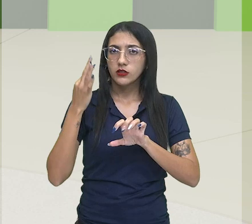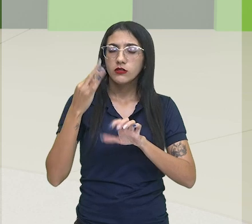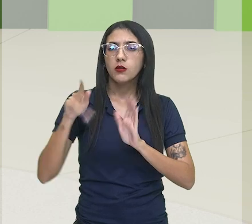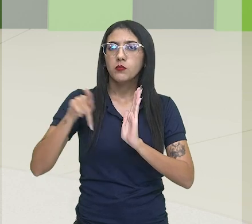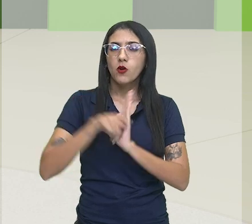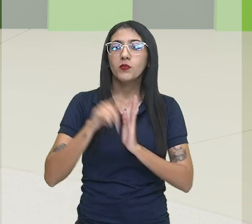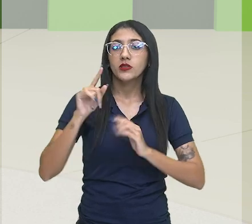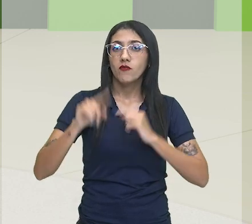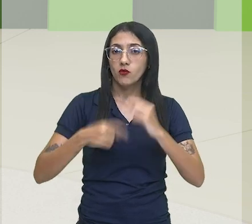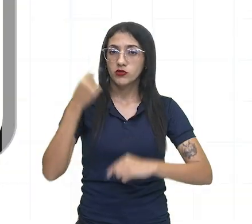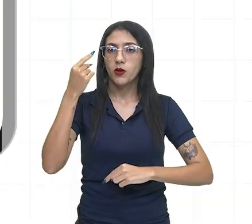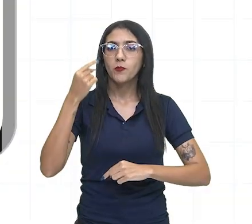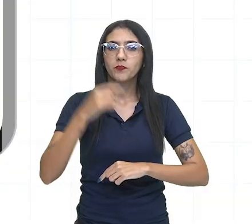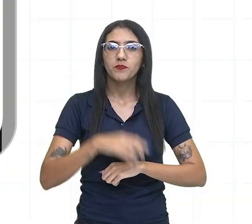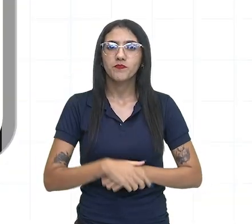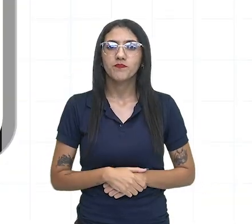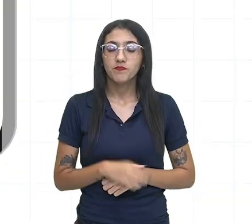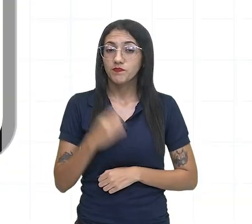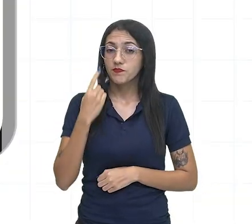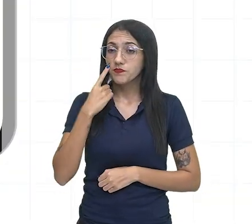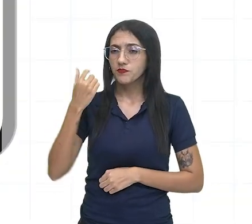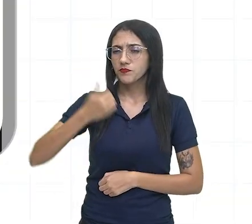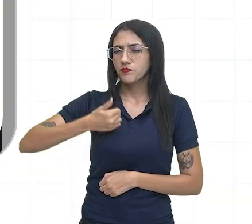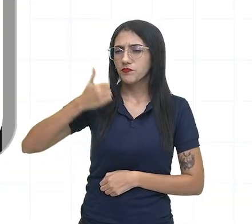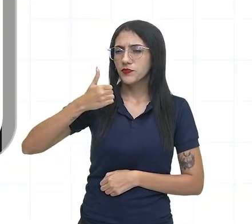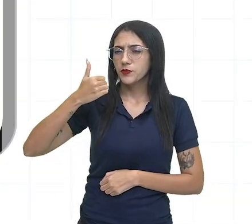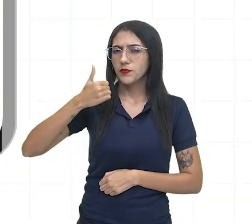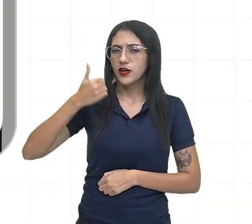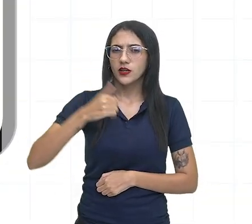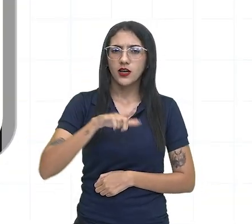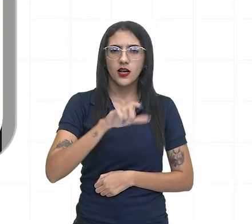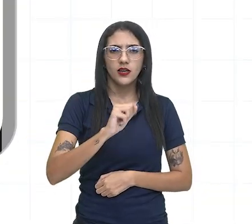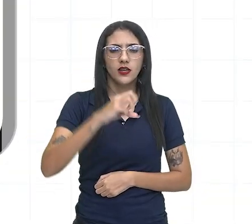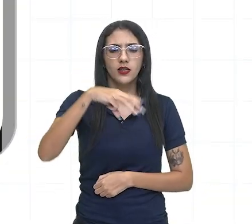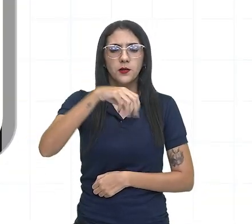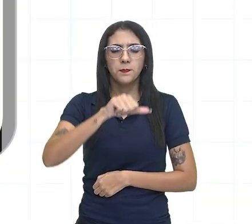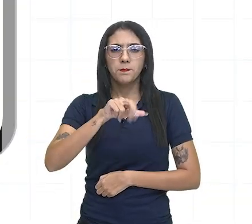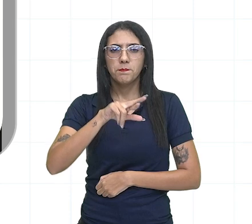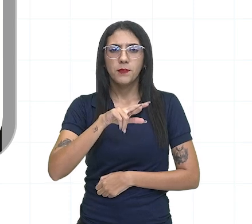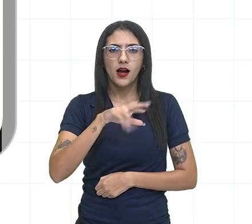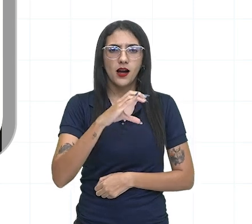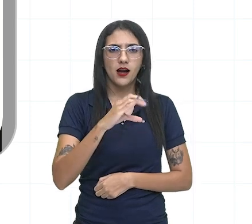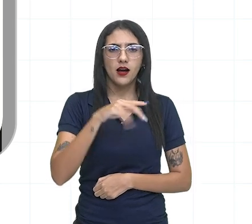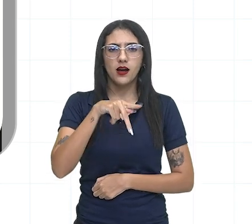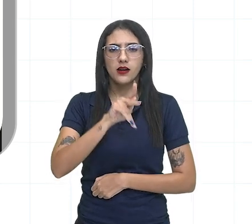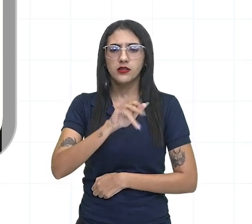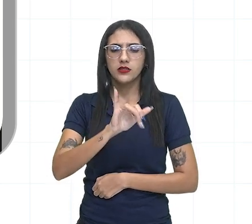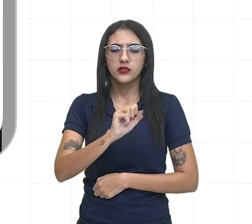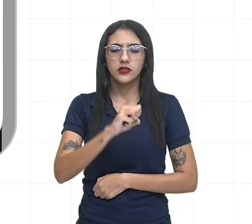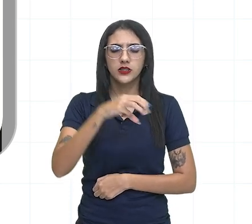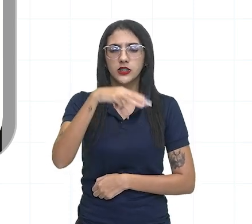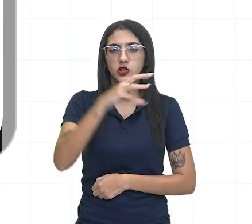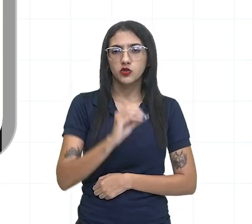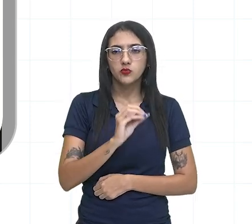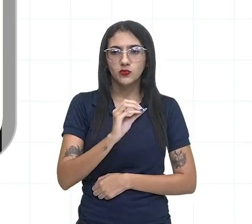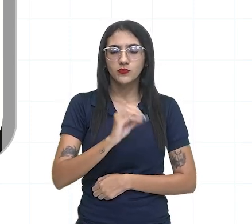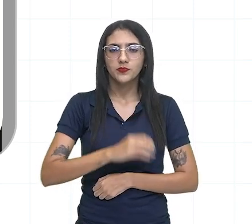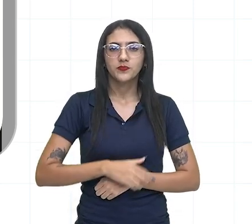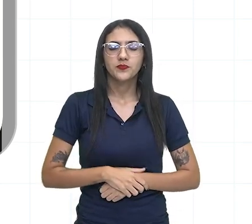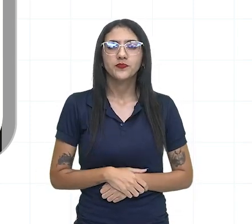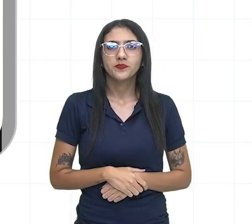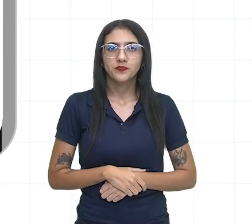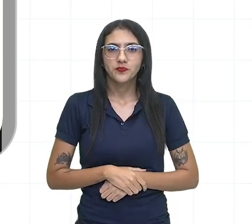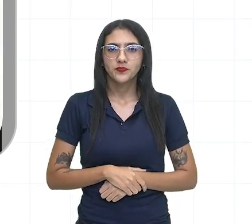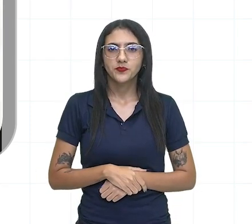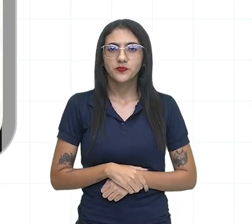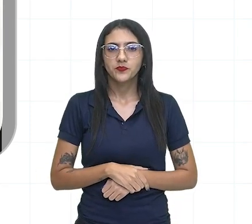nós vamos iniciar aí com o lamarckismo. Tá? Vejam que no lamarckismo nós temos aí que ele é